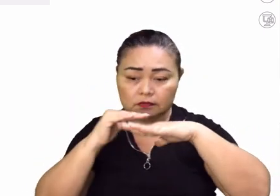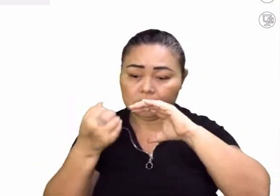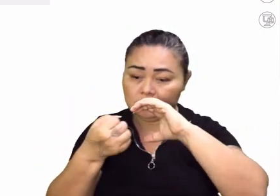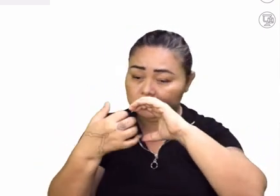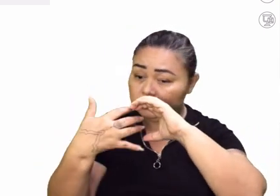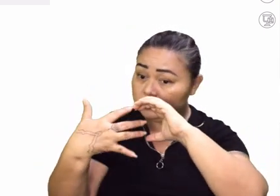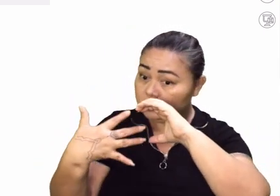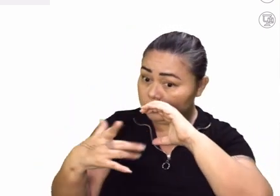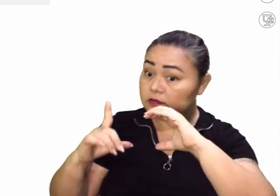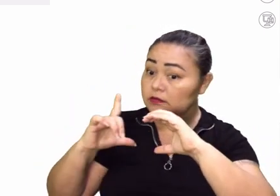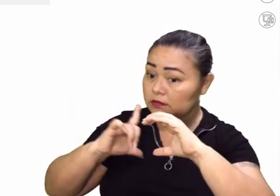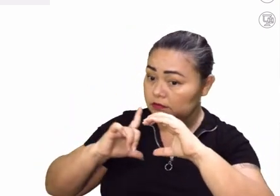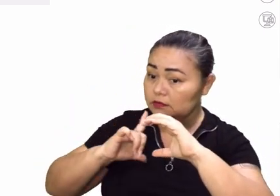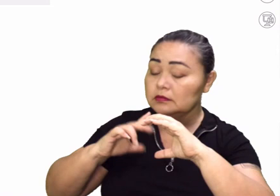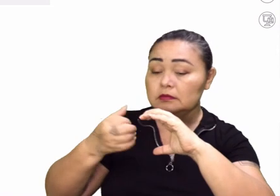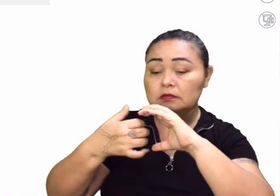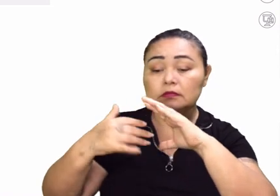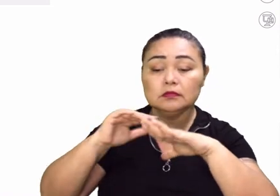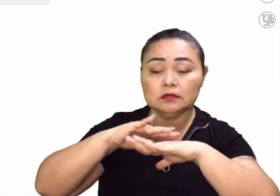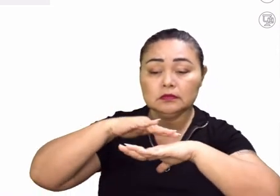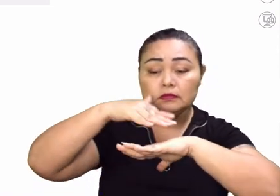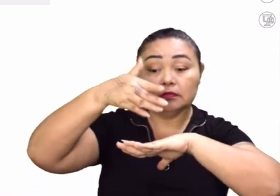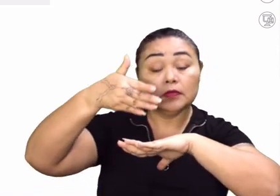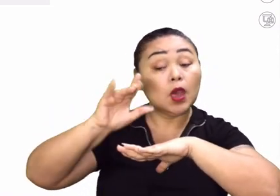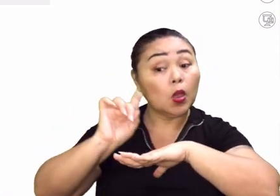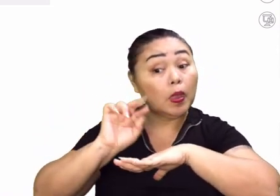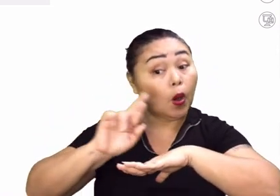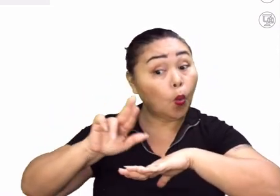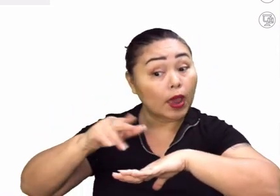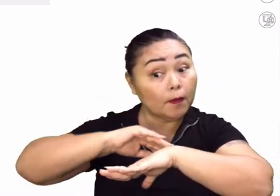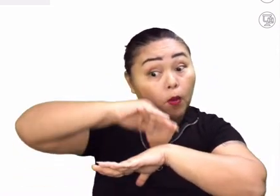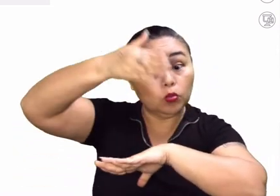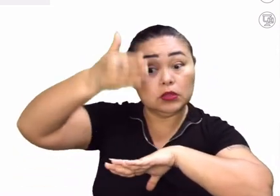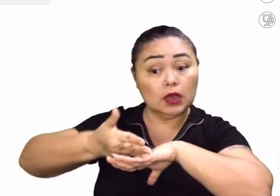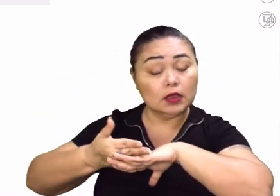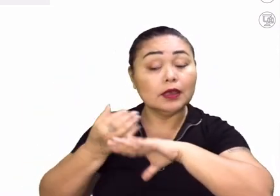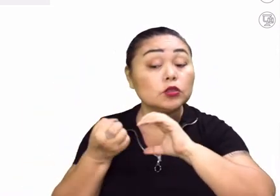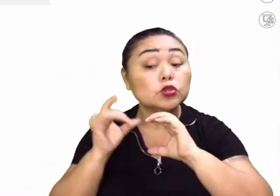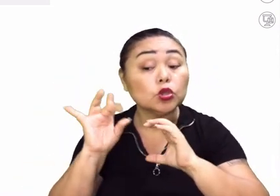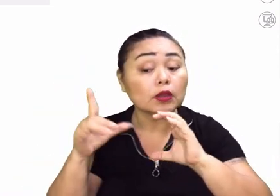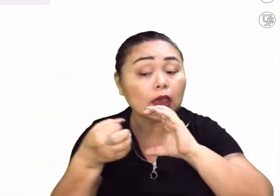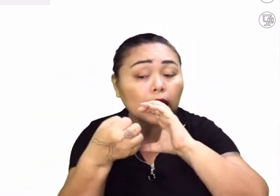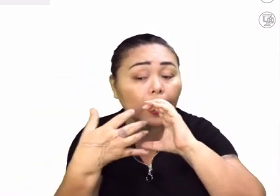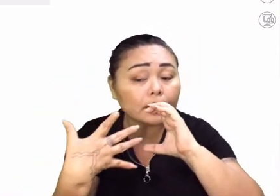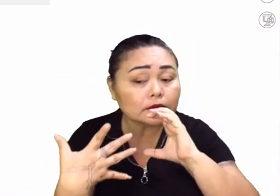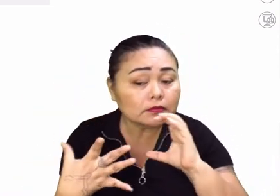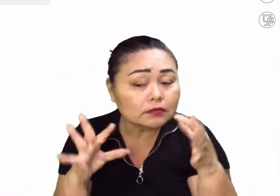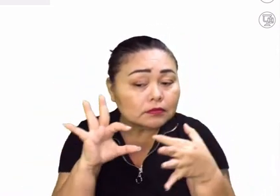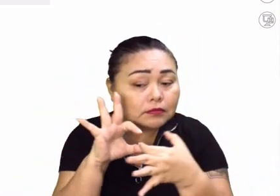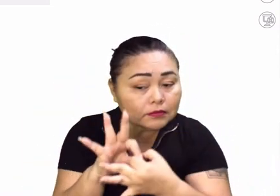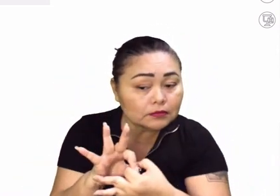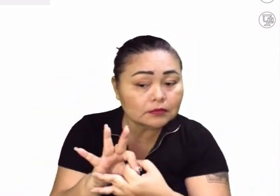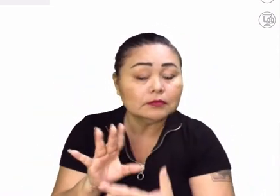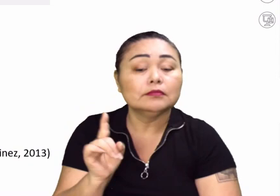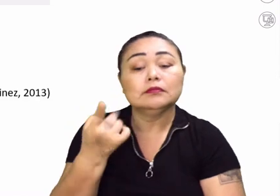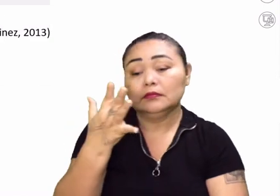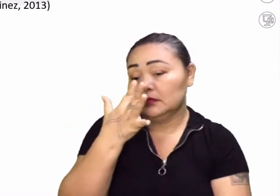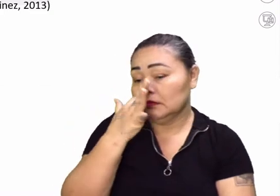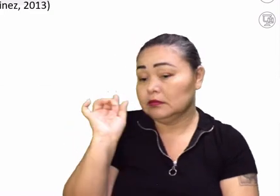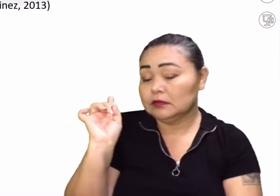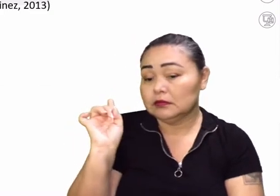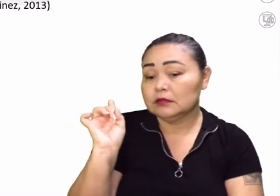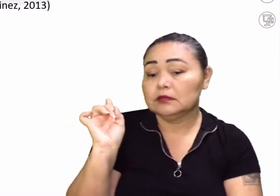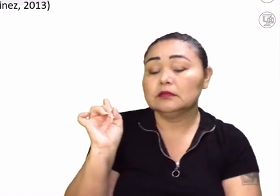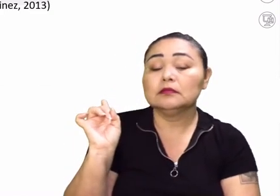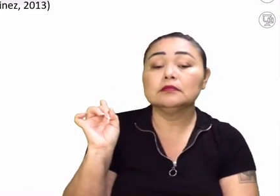tem características montanhosas não é montanha não é isso exatamente a gente observa que